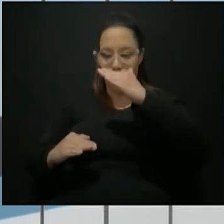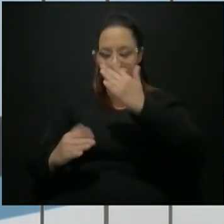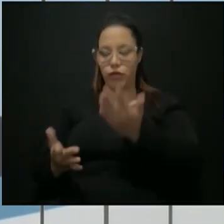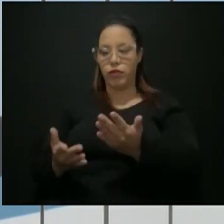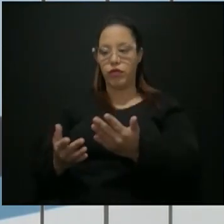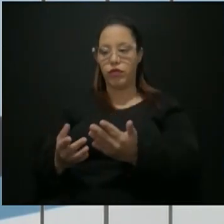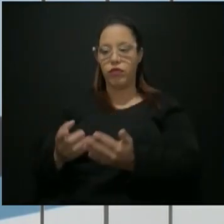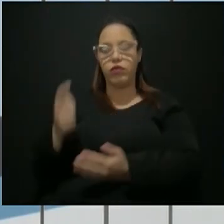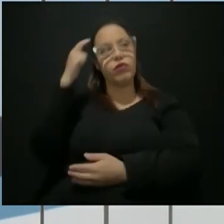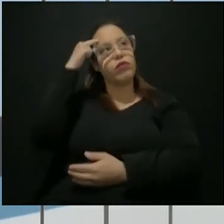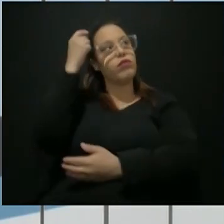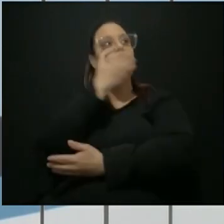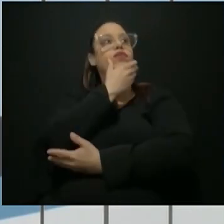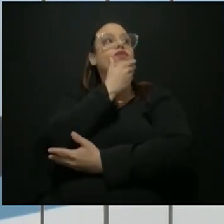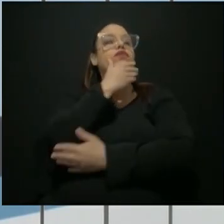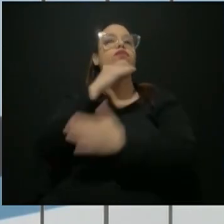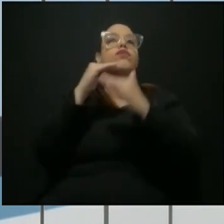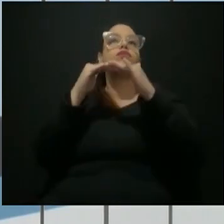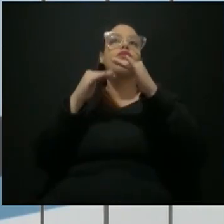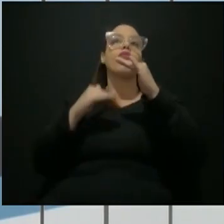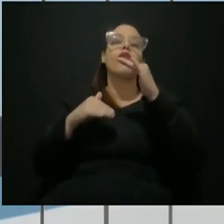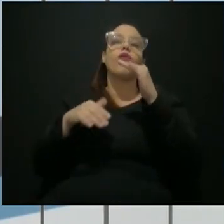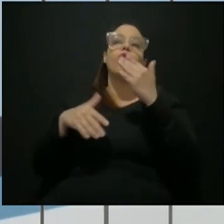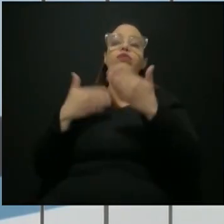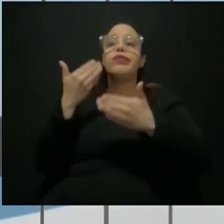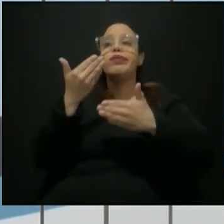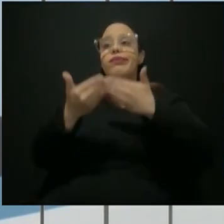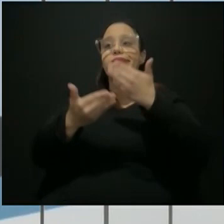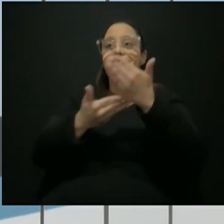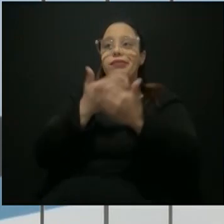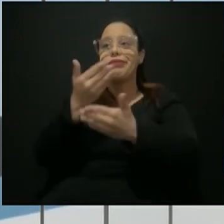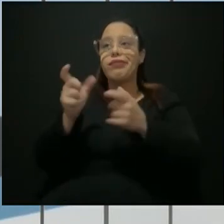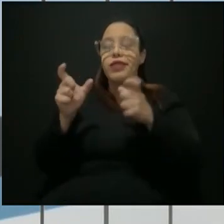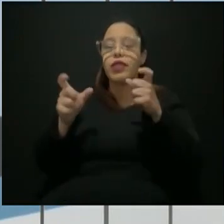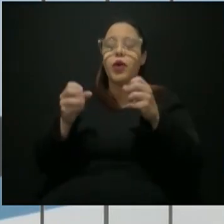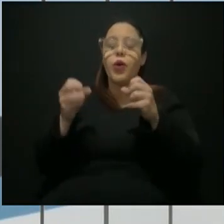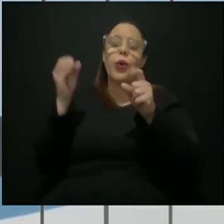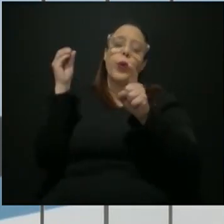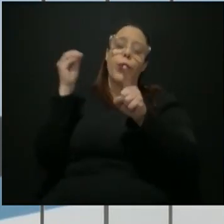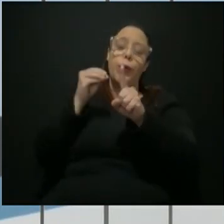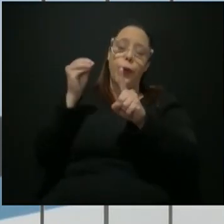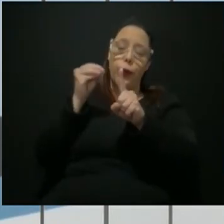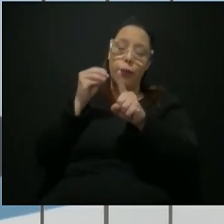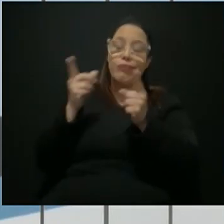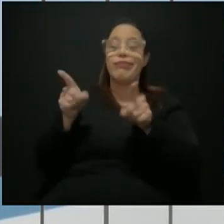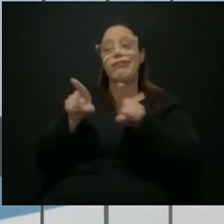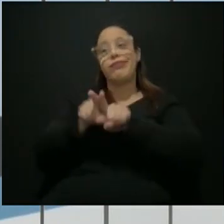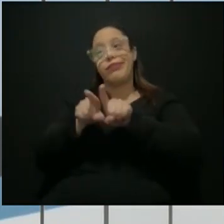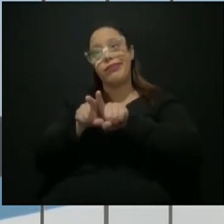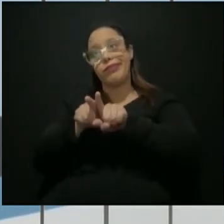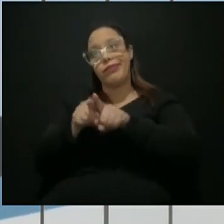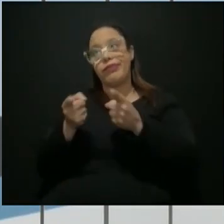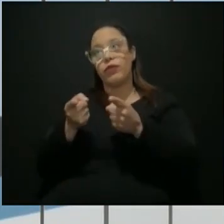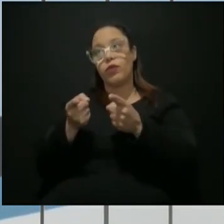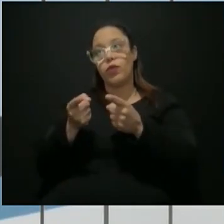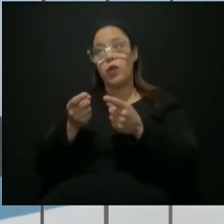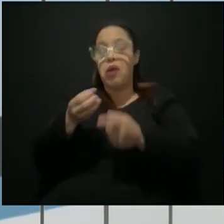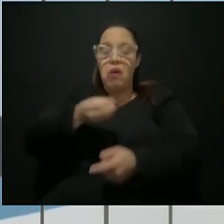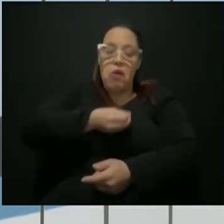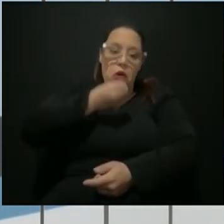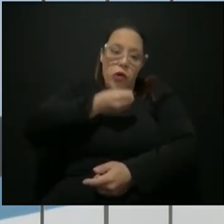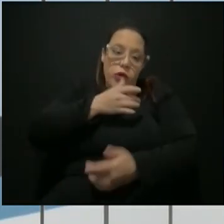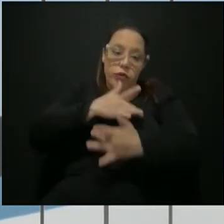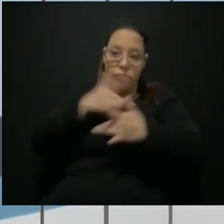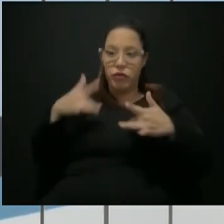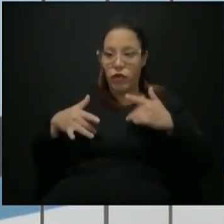a redução da viabilidade e o aumento da vulnerabilidade. Agora, dependendo do estilo de vida, dependendo das